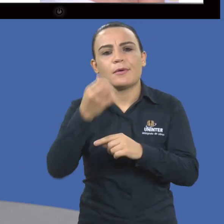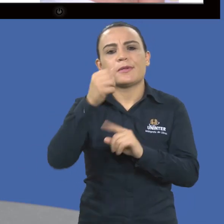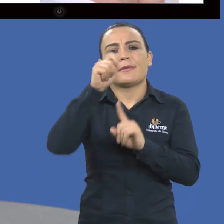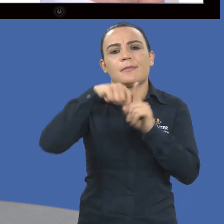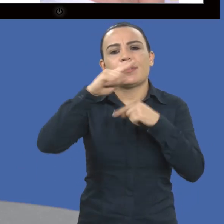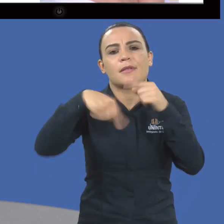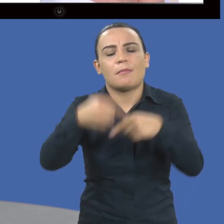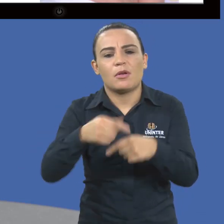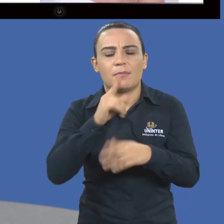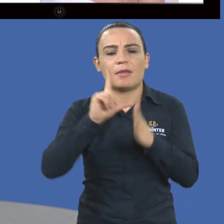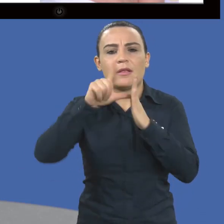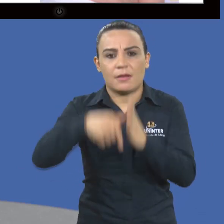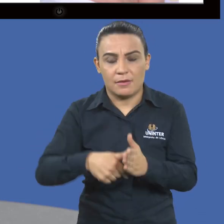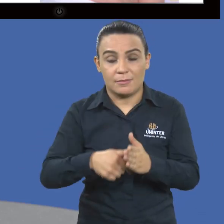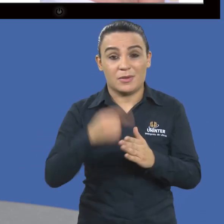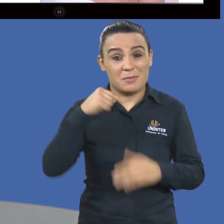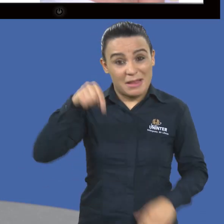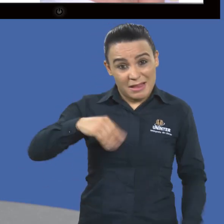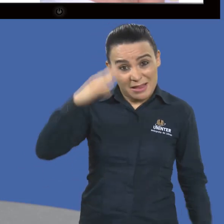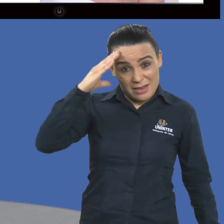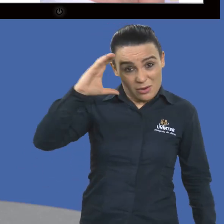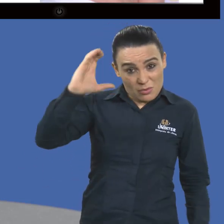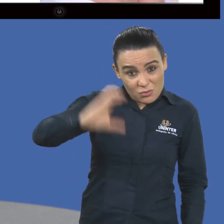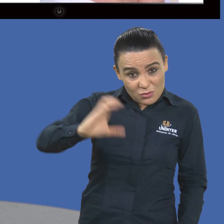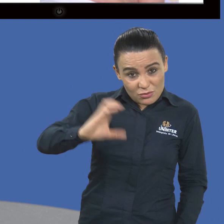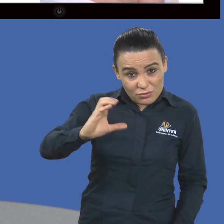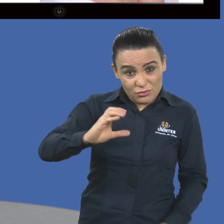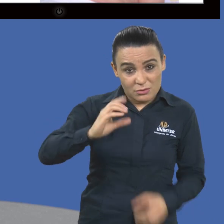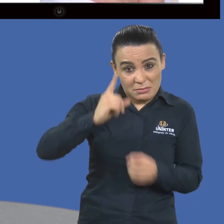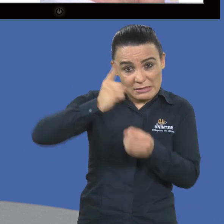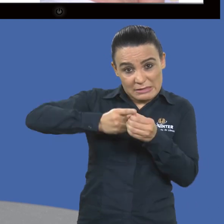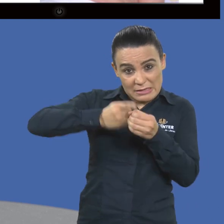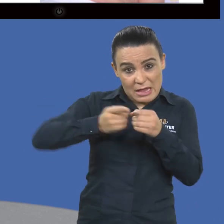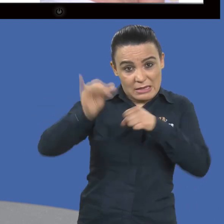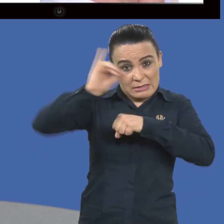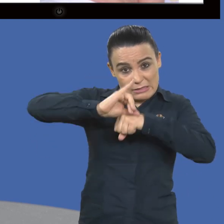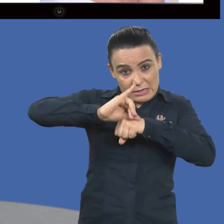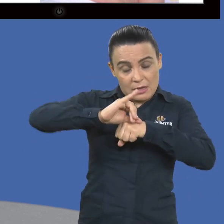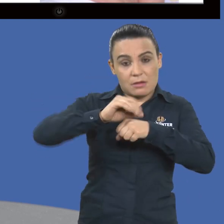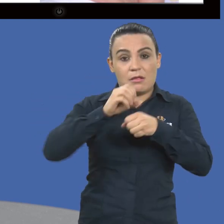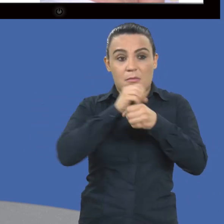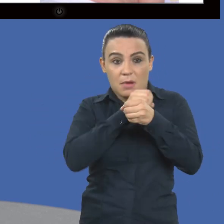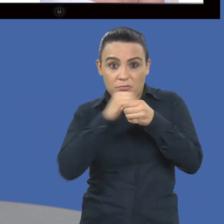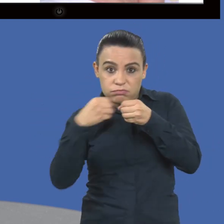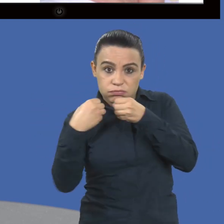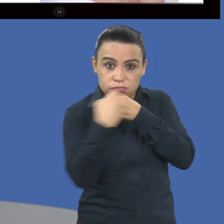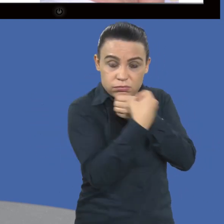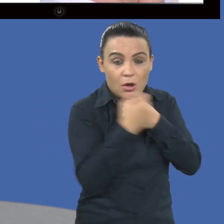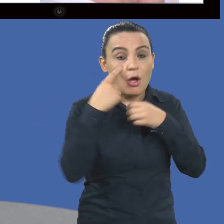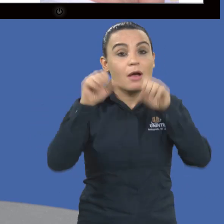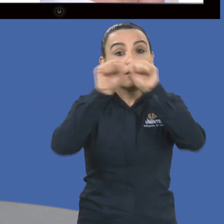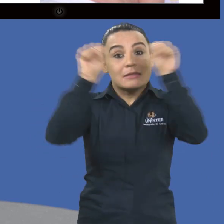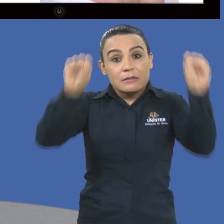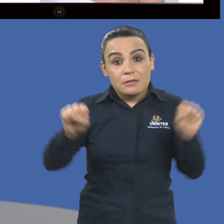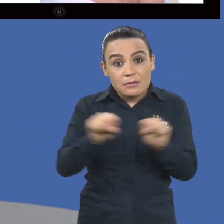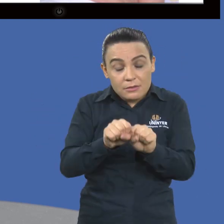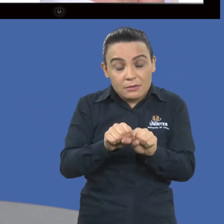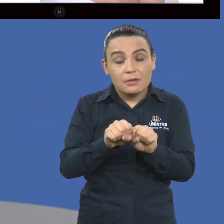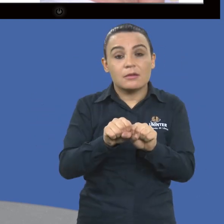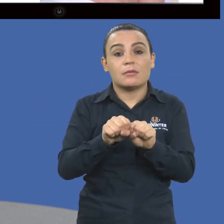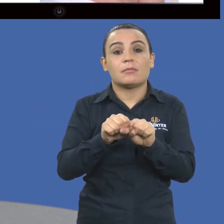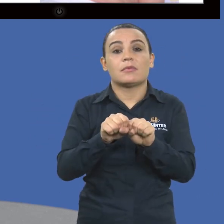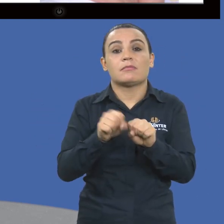e região metropolitana, é garantido pelo sistema de saúde